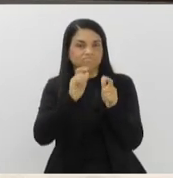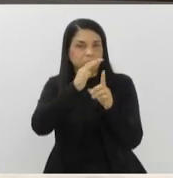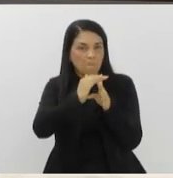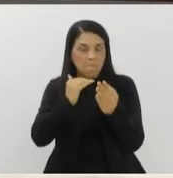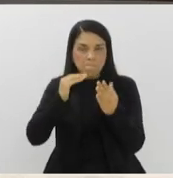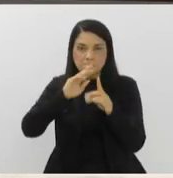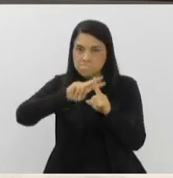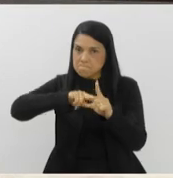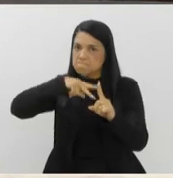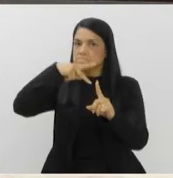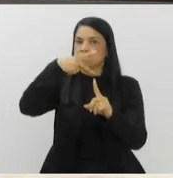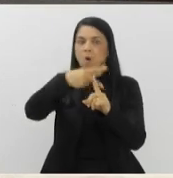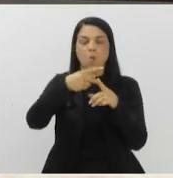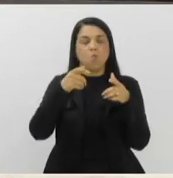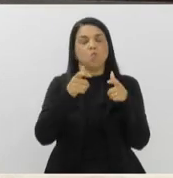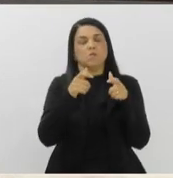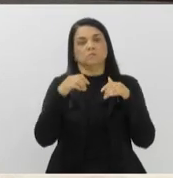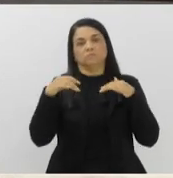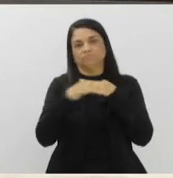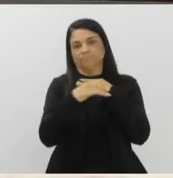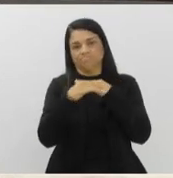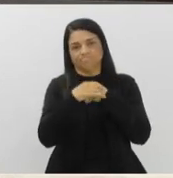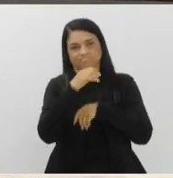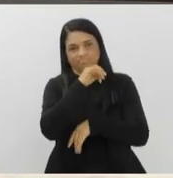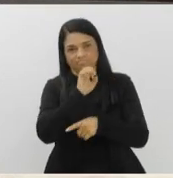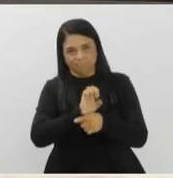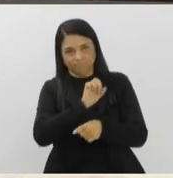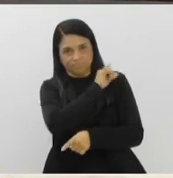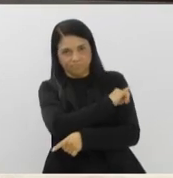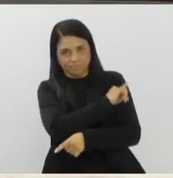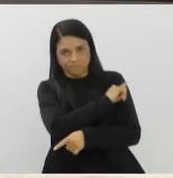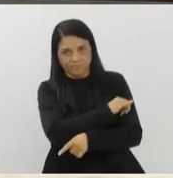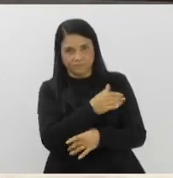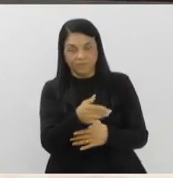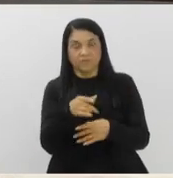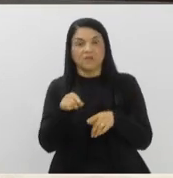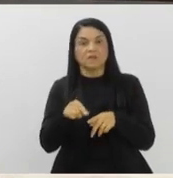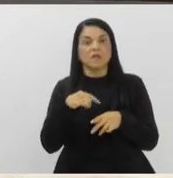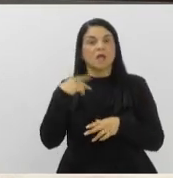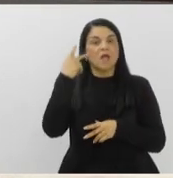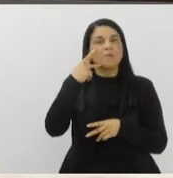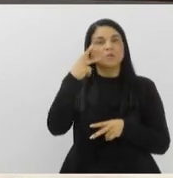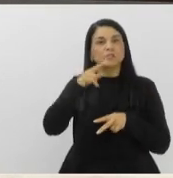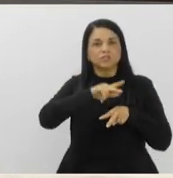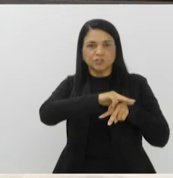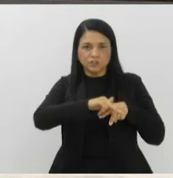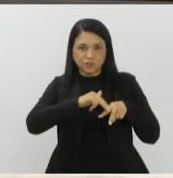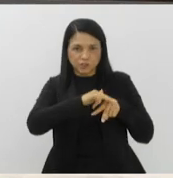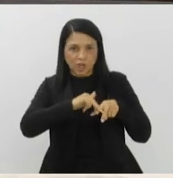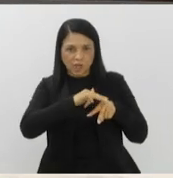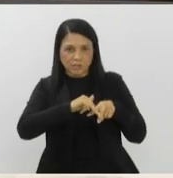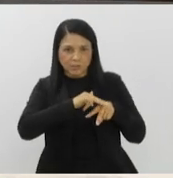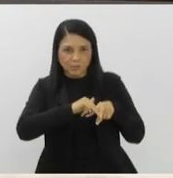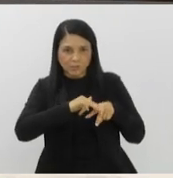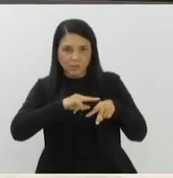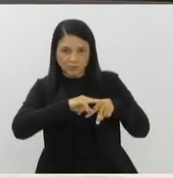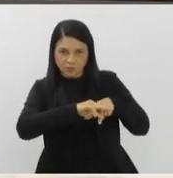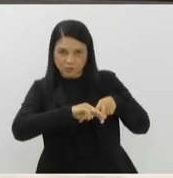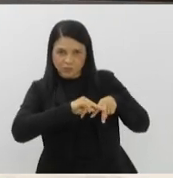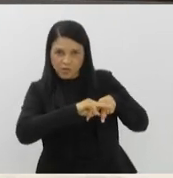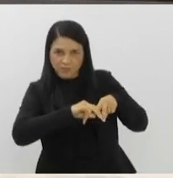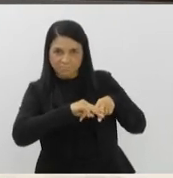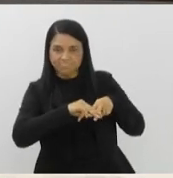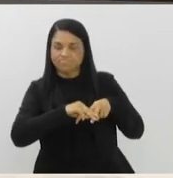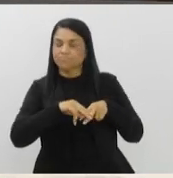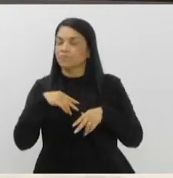no nosso município. E, por falar em violência política de gênero, deputada Renata, queria não deixar